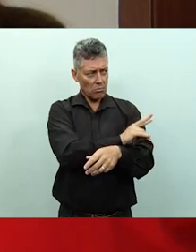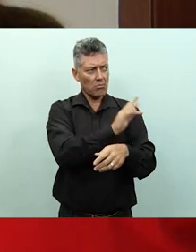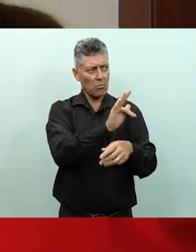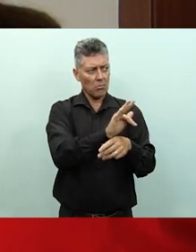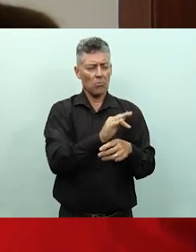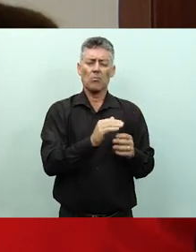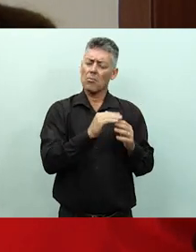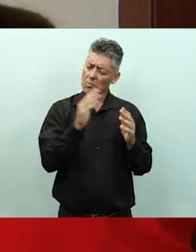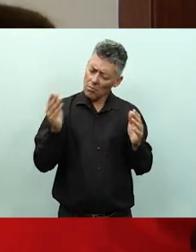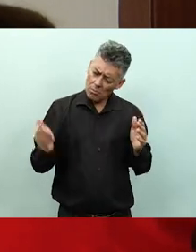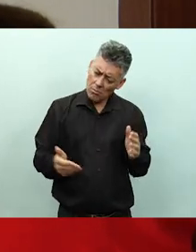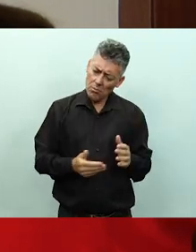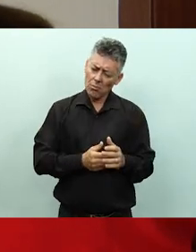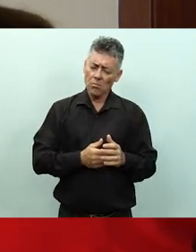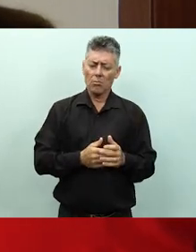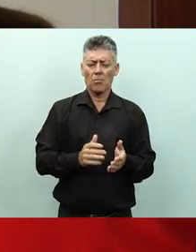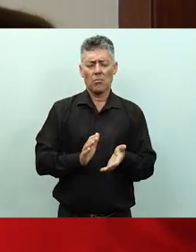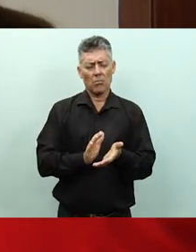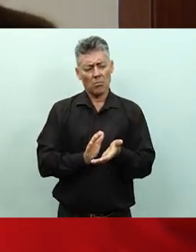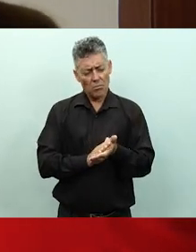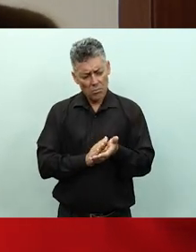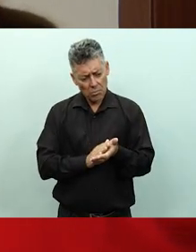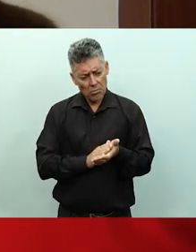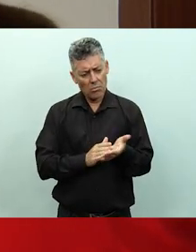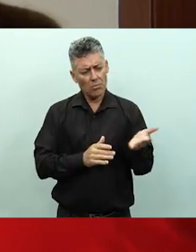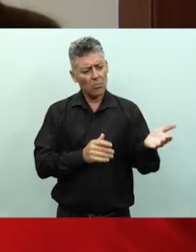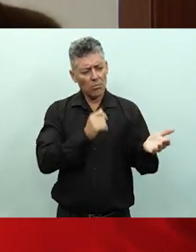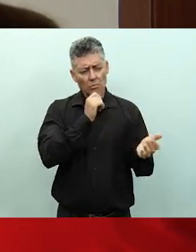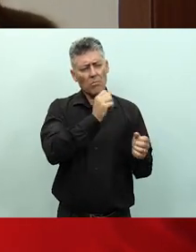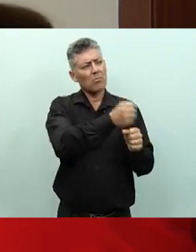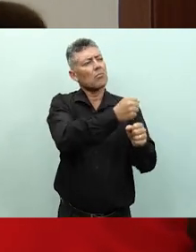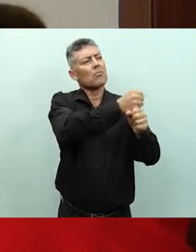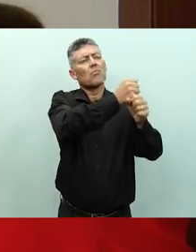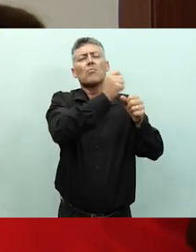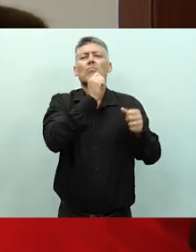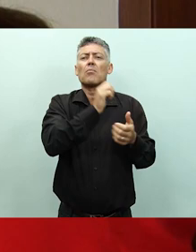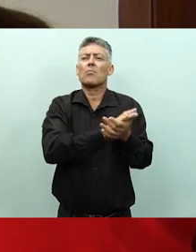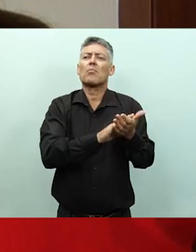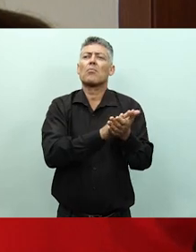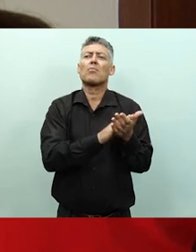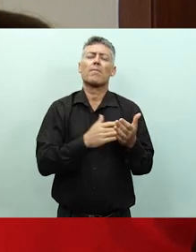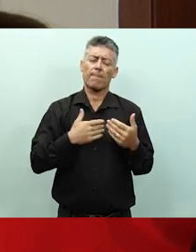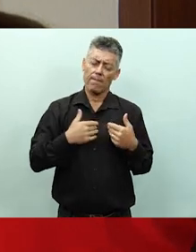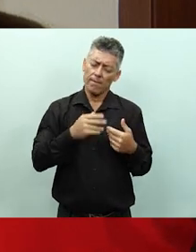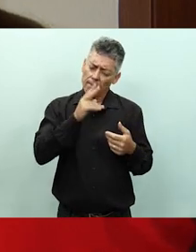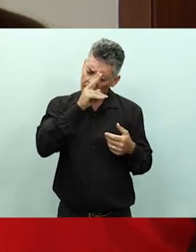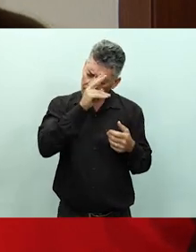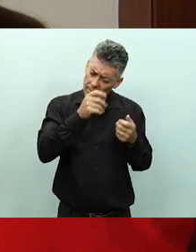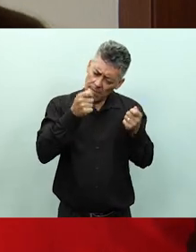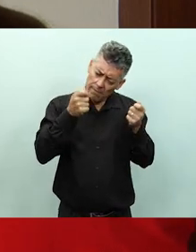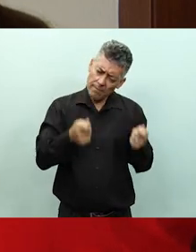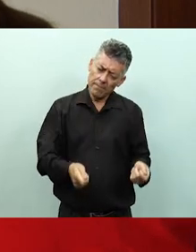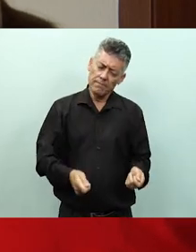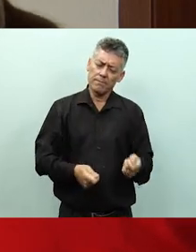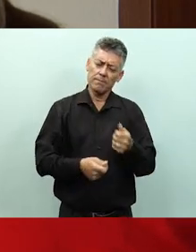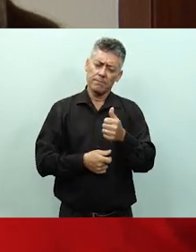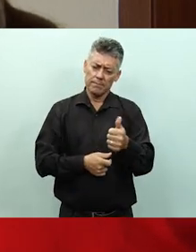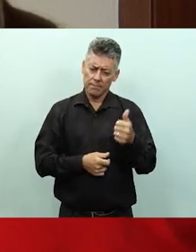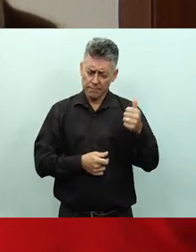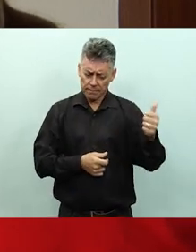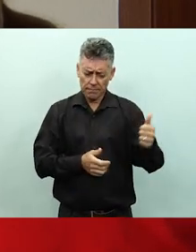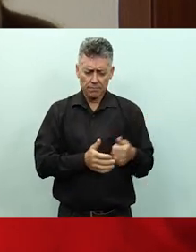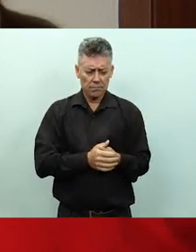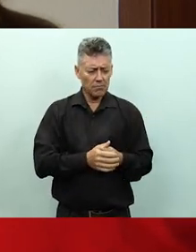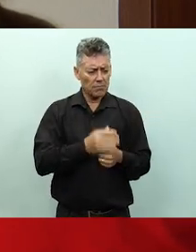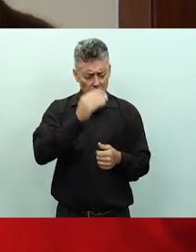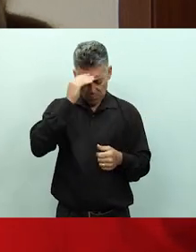Todo mundo, né, os adversários, fizeram de tudo para Vilma não construir essa ponte, mas ela foi forte, ela foi